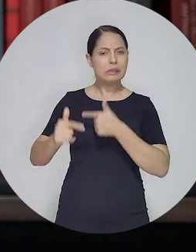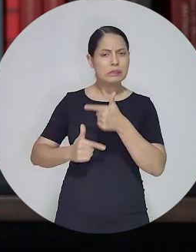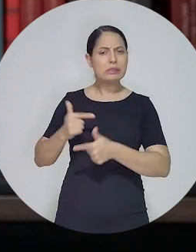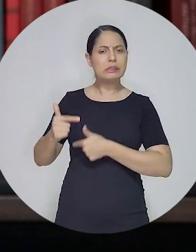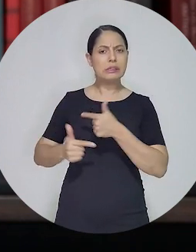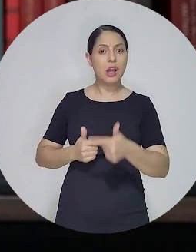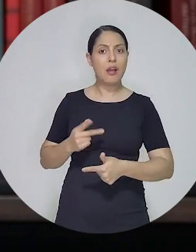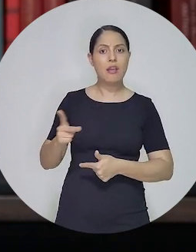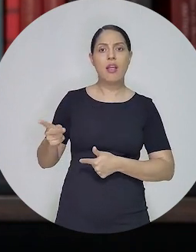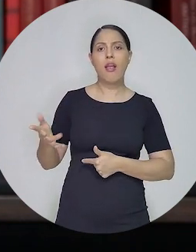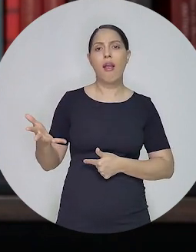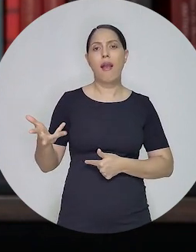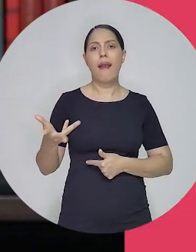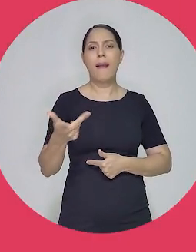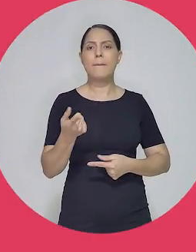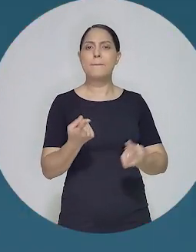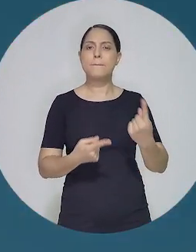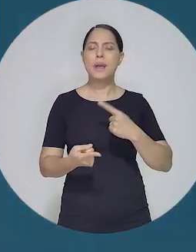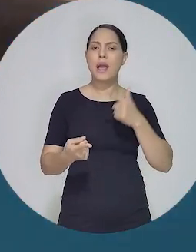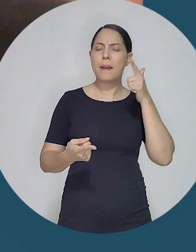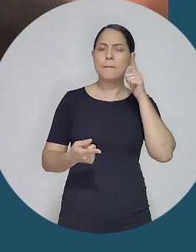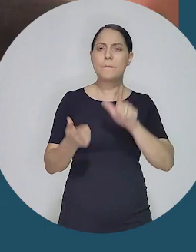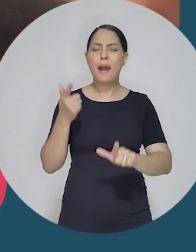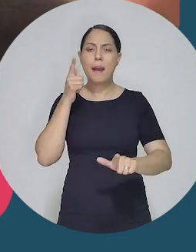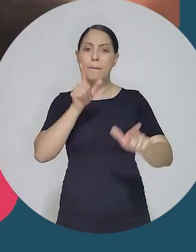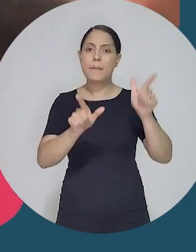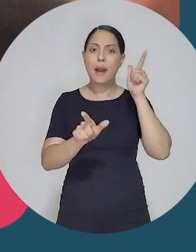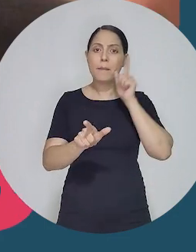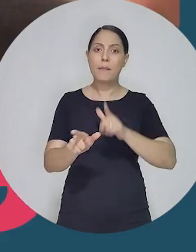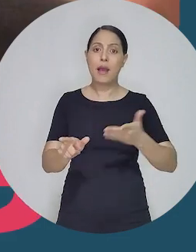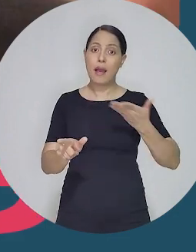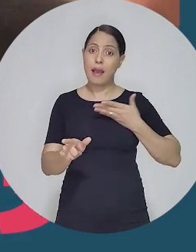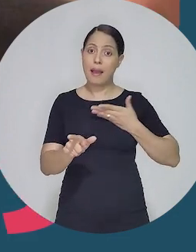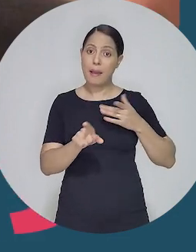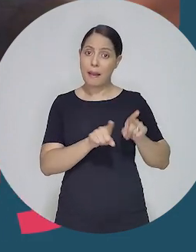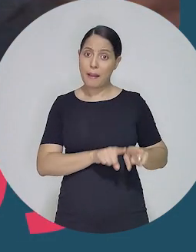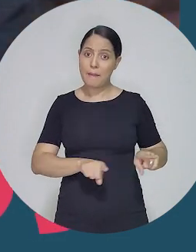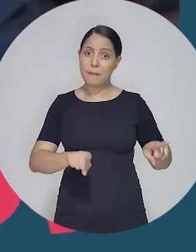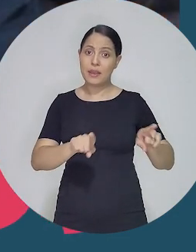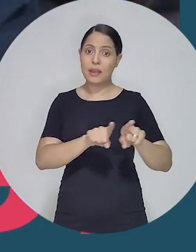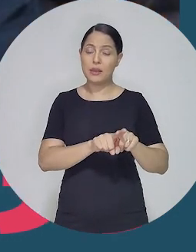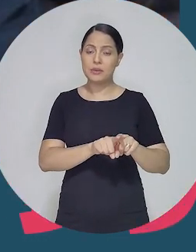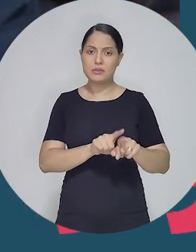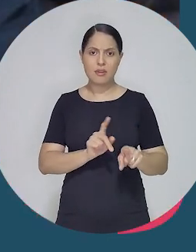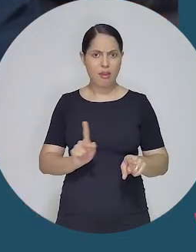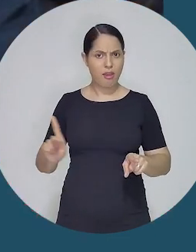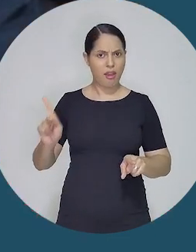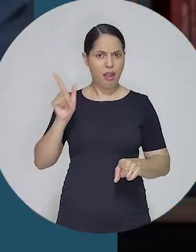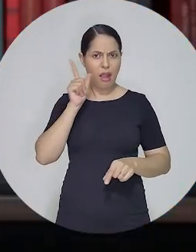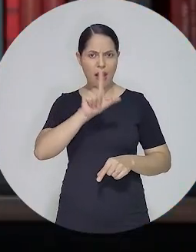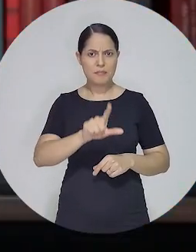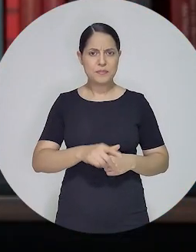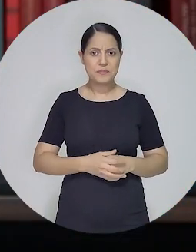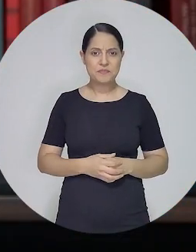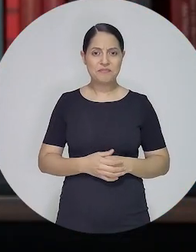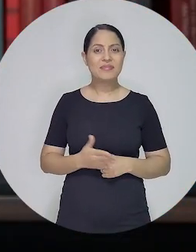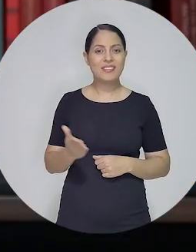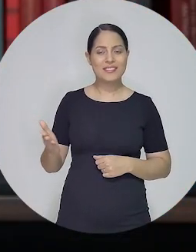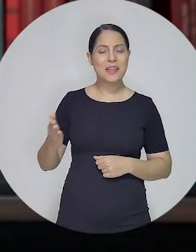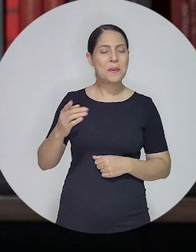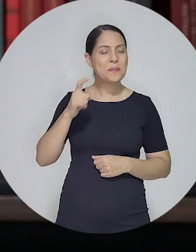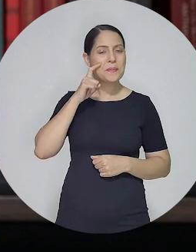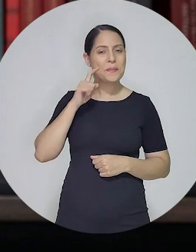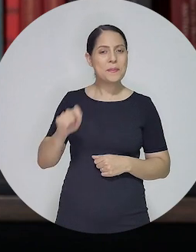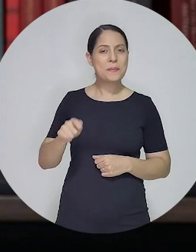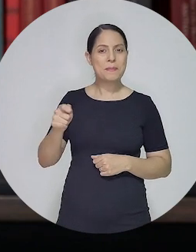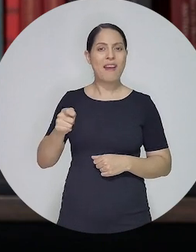esse projeto com muita habilidade, conquistando amigos, conquistando aliados, ou seja, o Beto